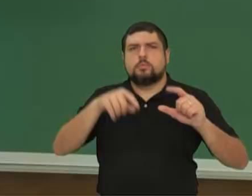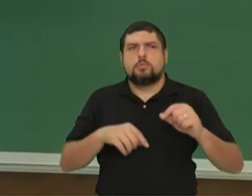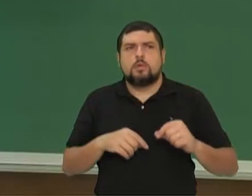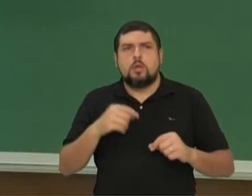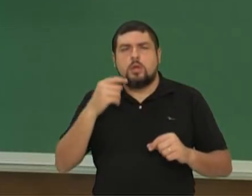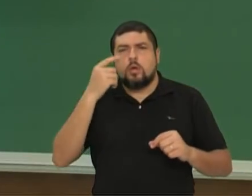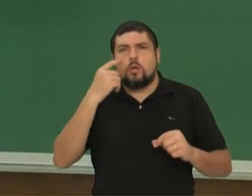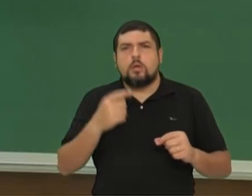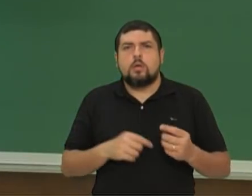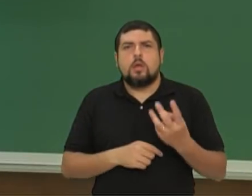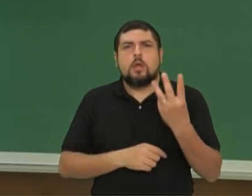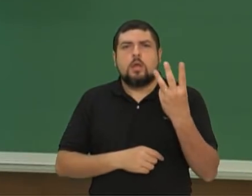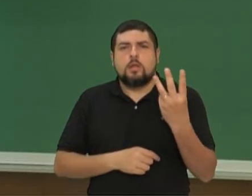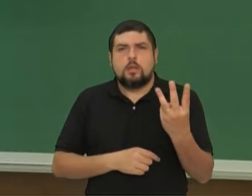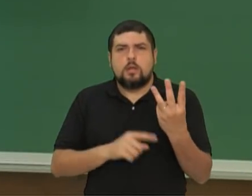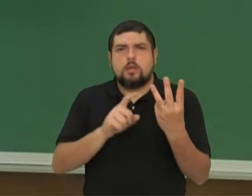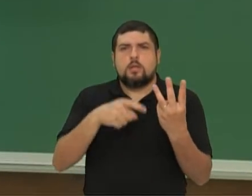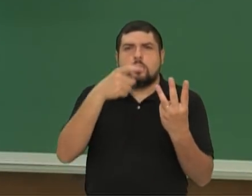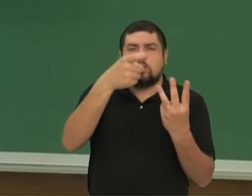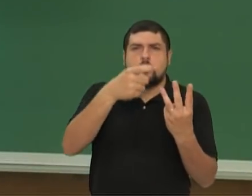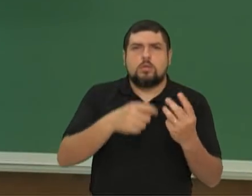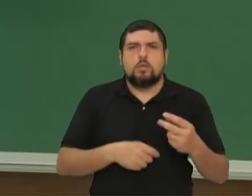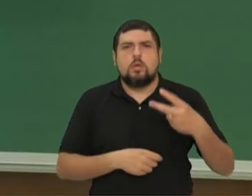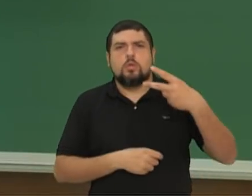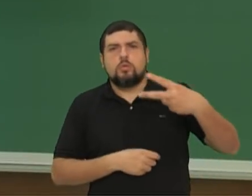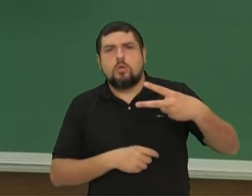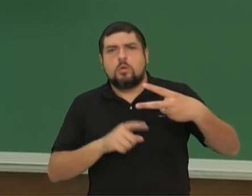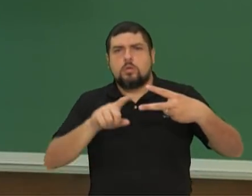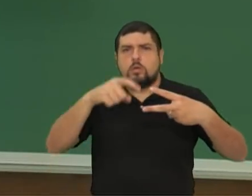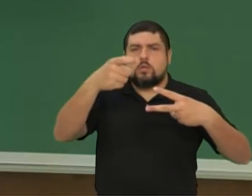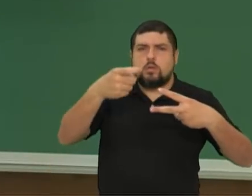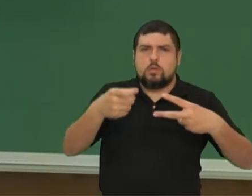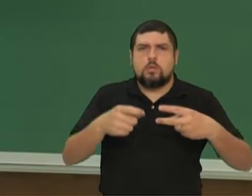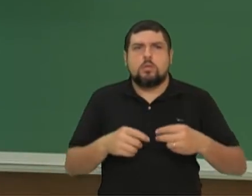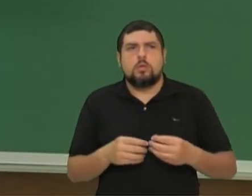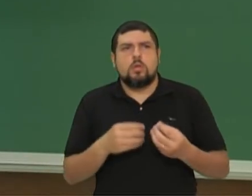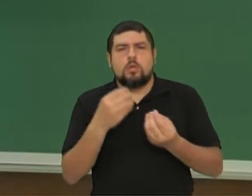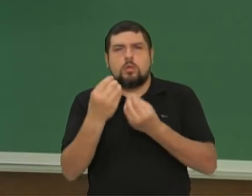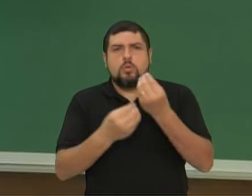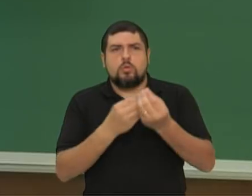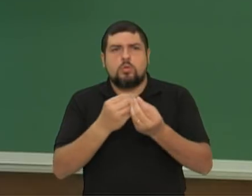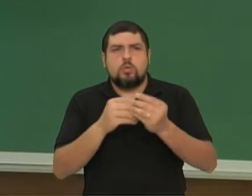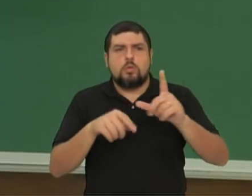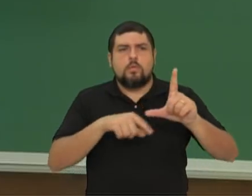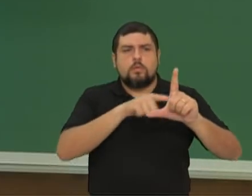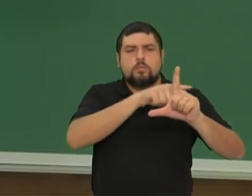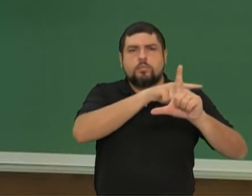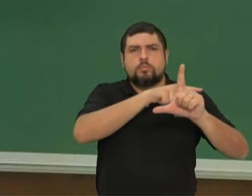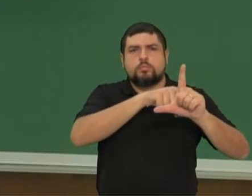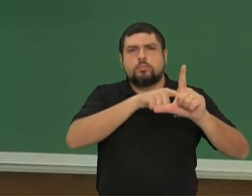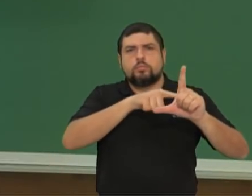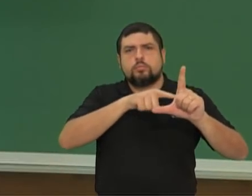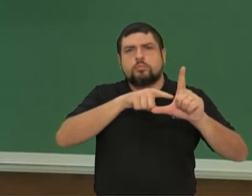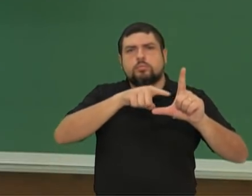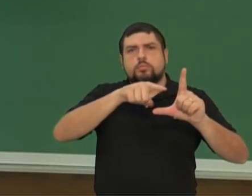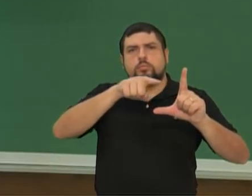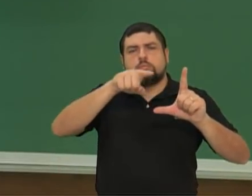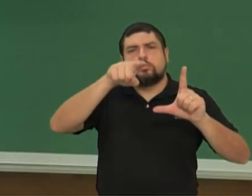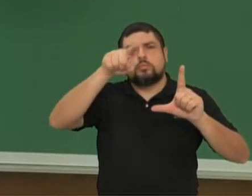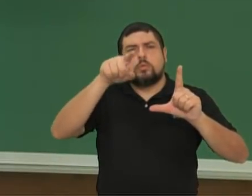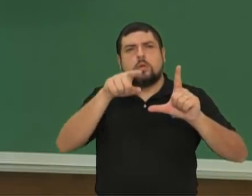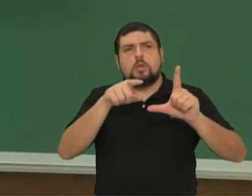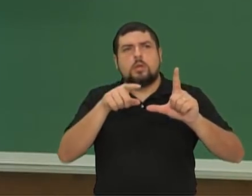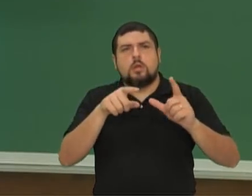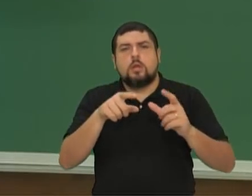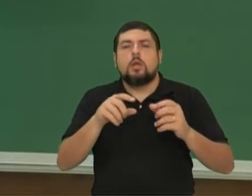x, 2 elevado a x. O crescimento do 2 elevado a x é menor que o crescimento do 10 elevado a x. Claro, né?